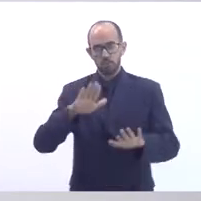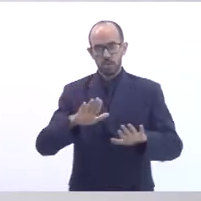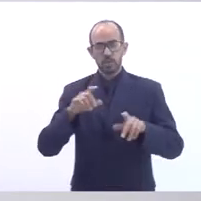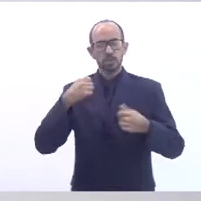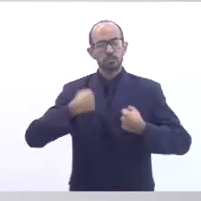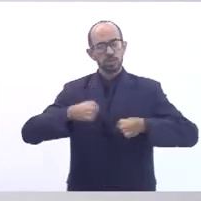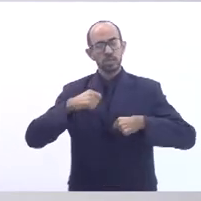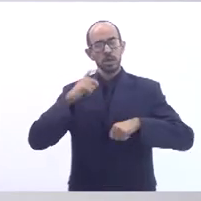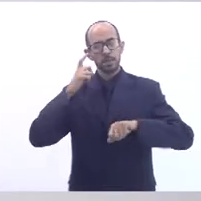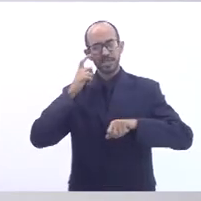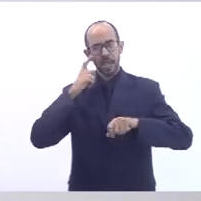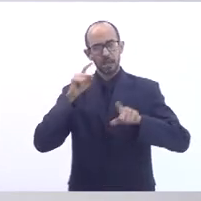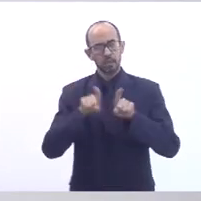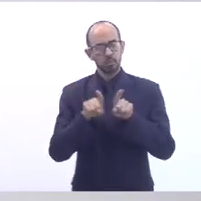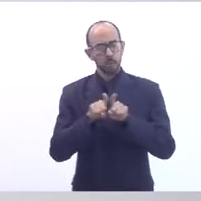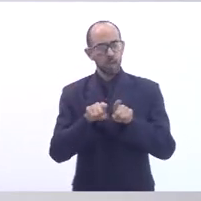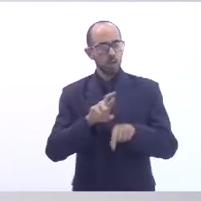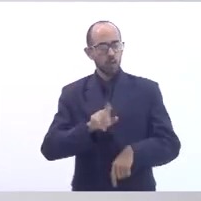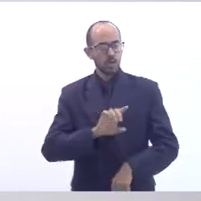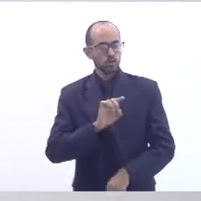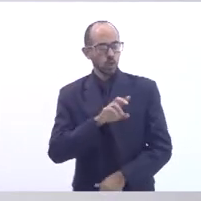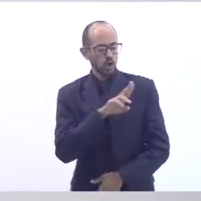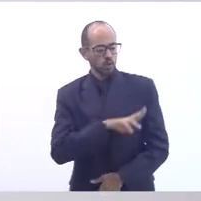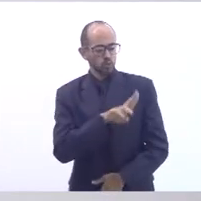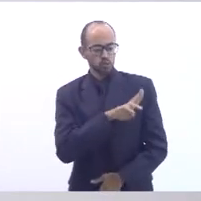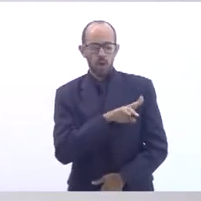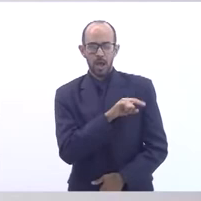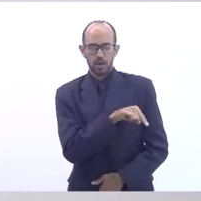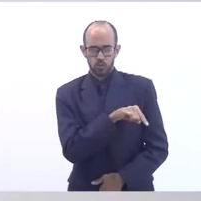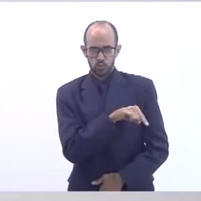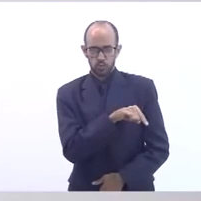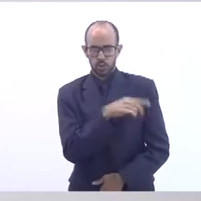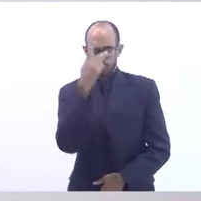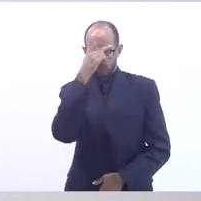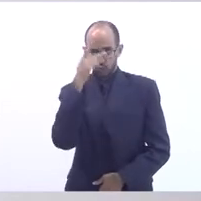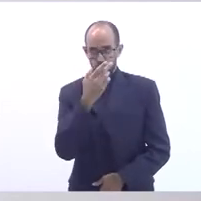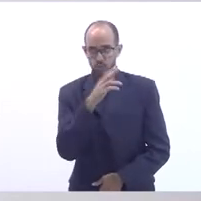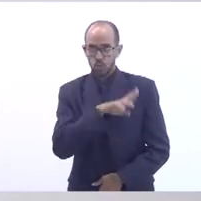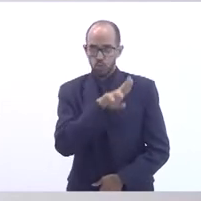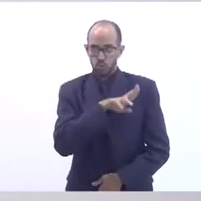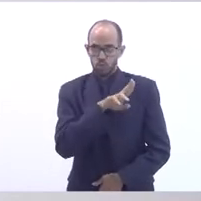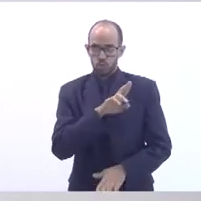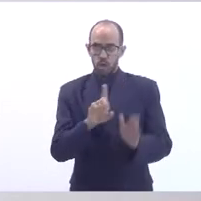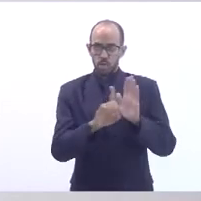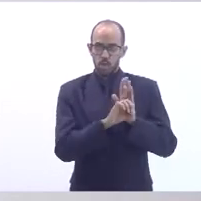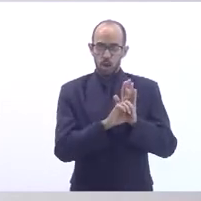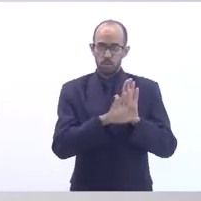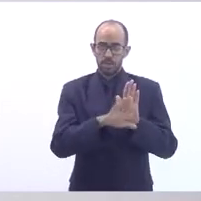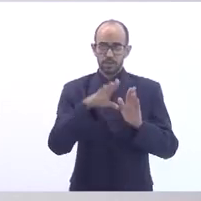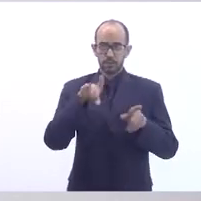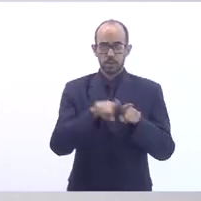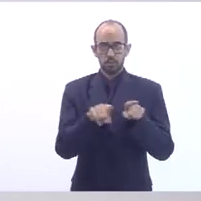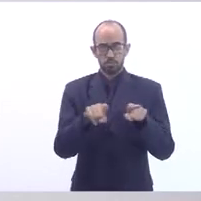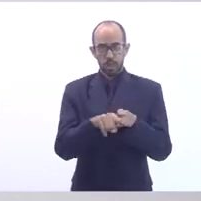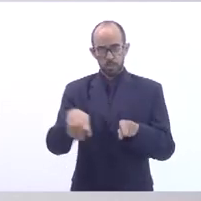temos pensar também não só nos usuários não são as pessoas que estão aqui para usar a droga mas principalmente E é isso que a marcha